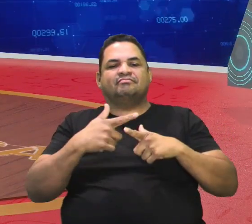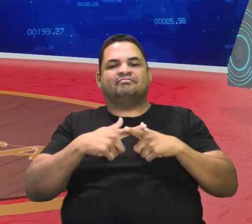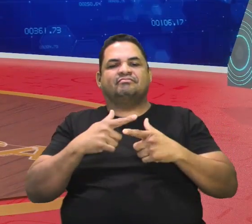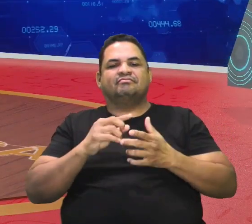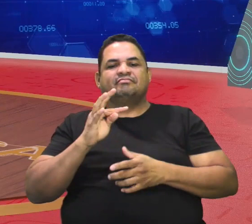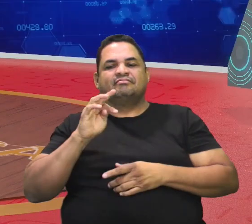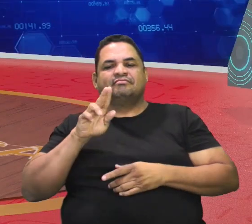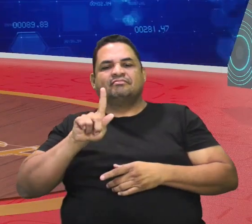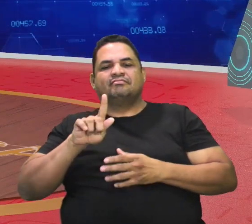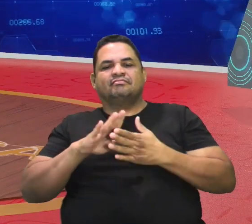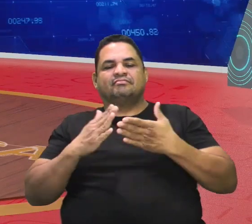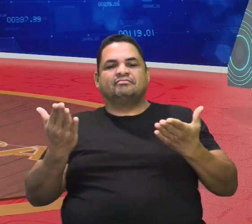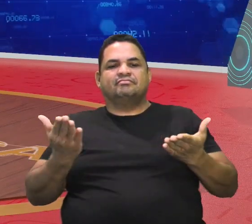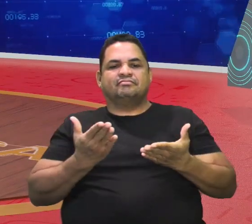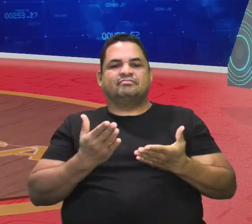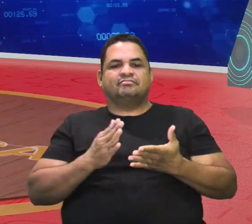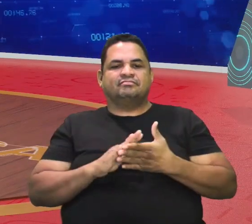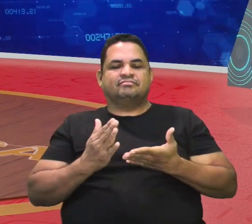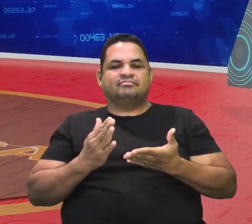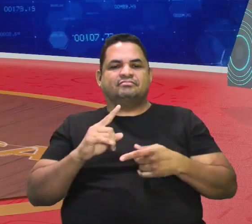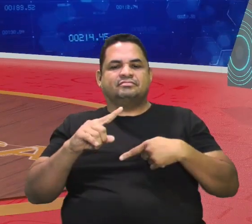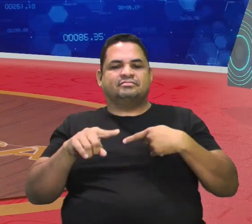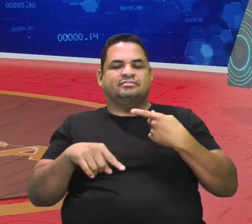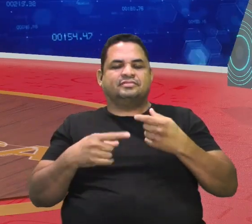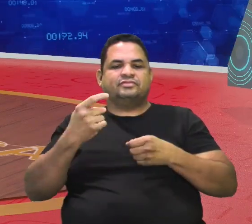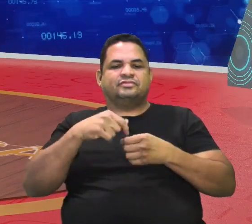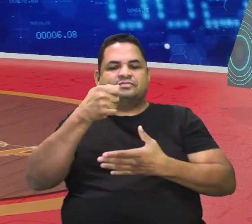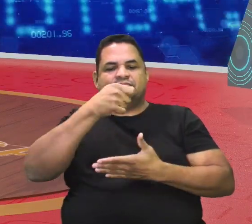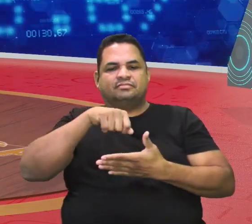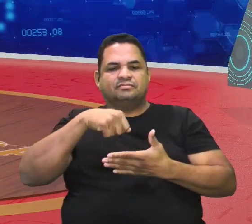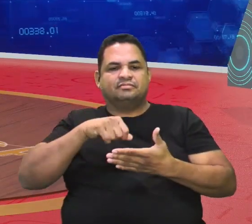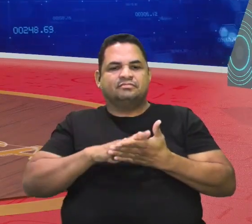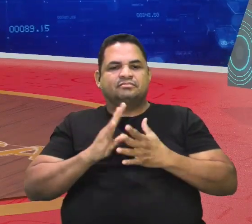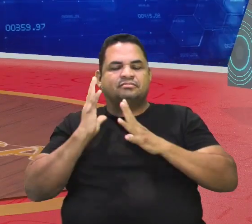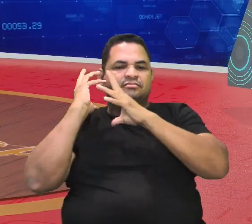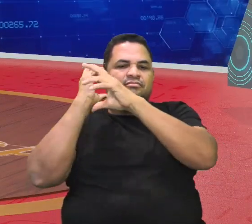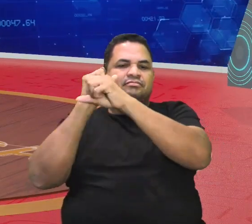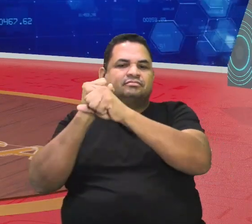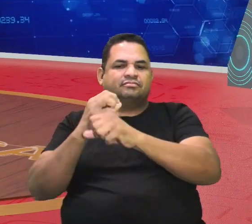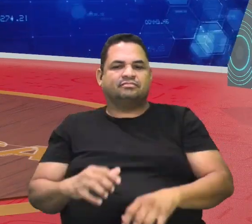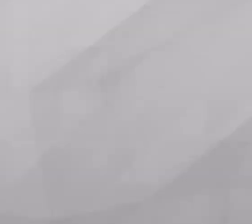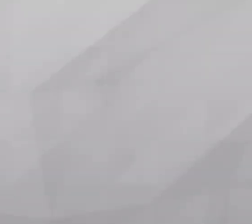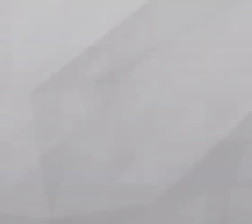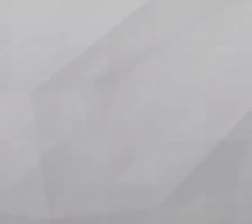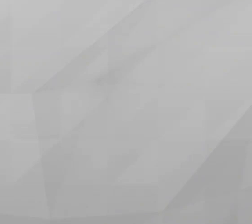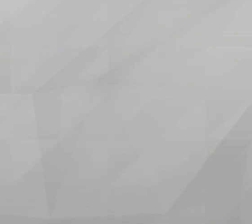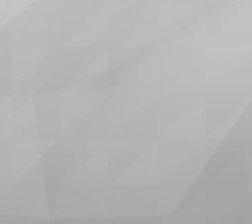problemas de tangência, tá certo? Então, até já, voltamos com a correção e com revisão.